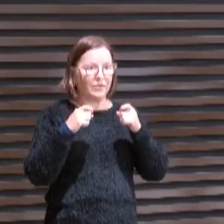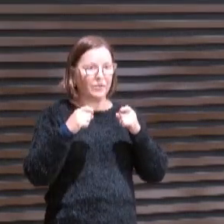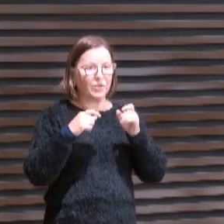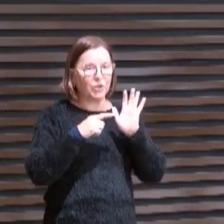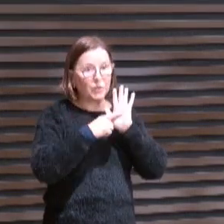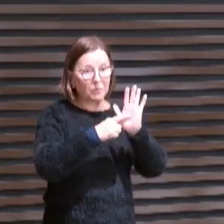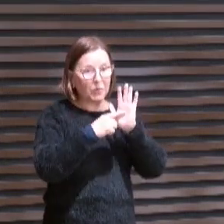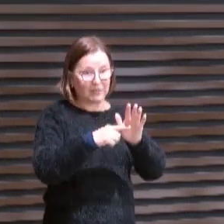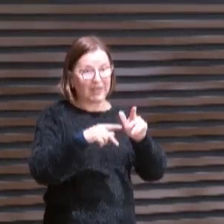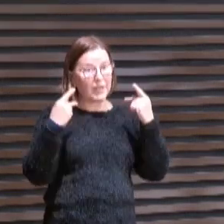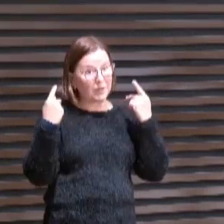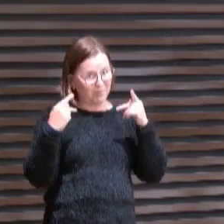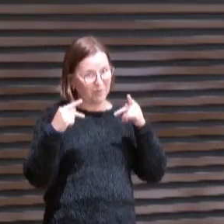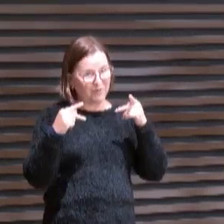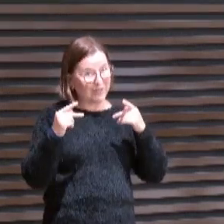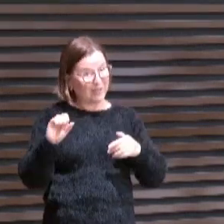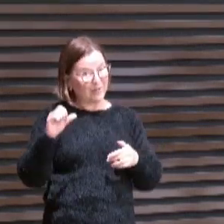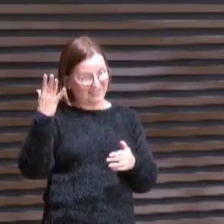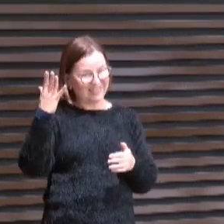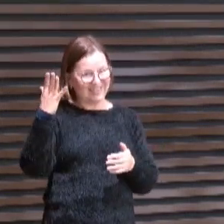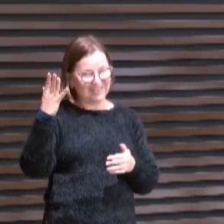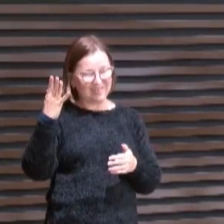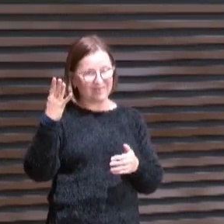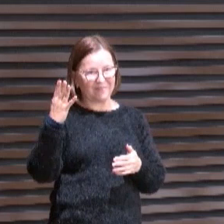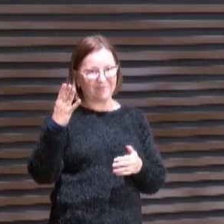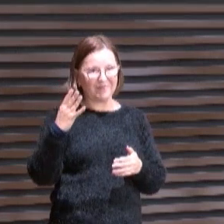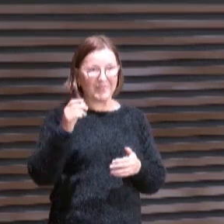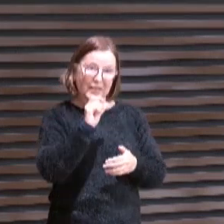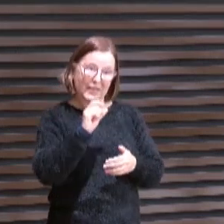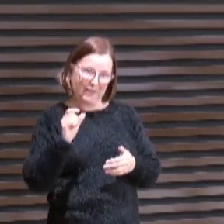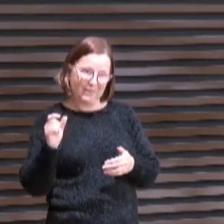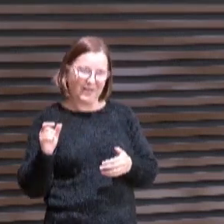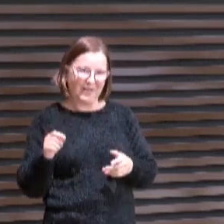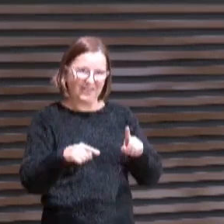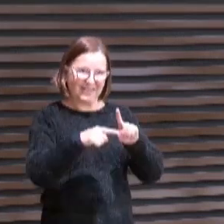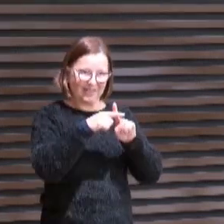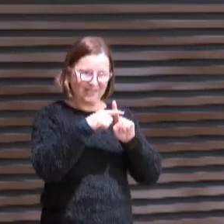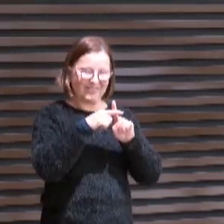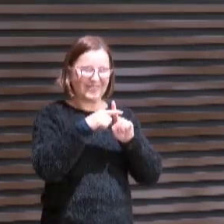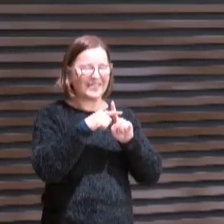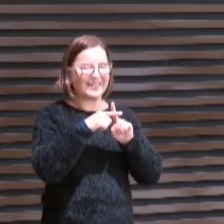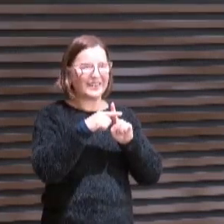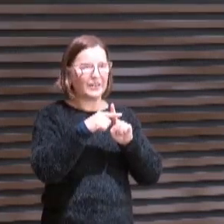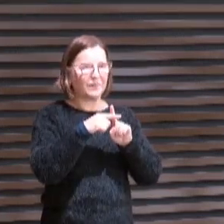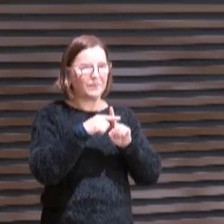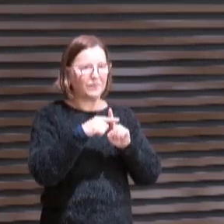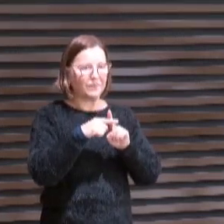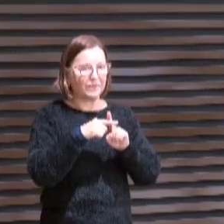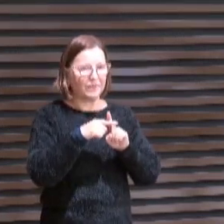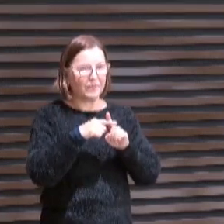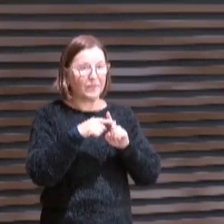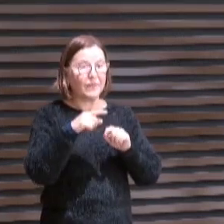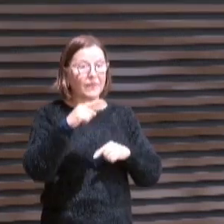o cumprimento das profecias e as palavras da cruz. Nós vamos mais para